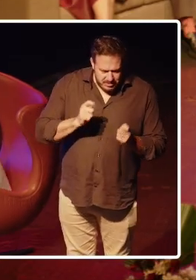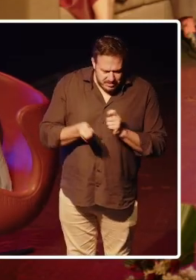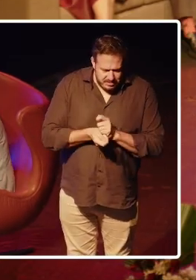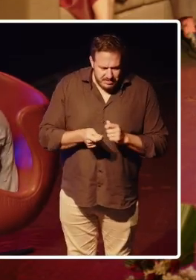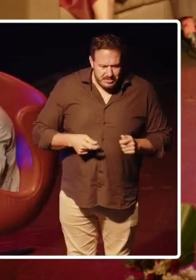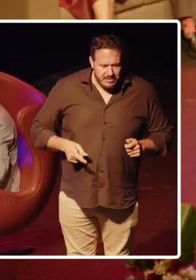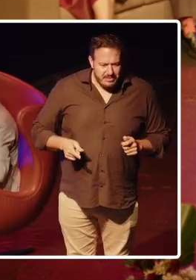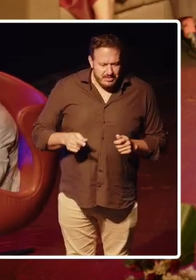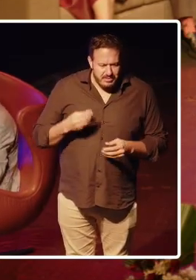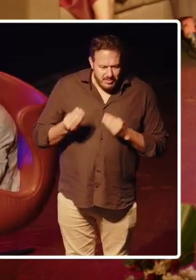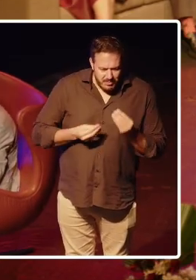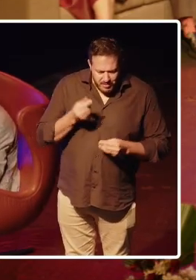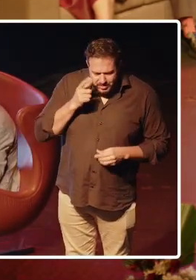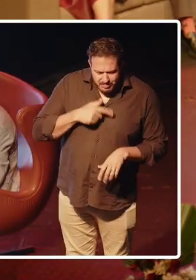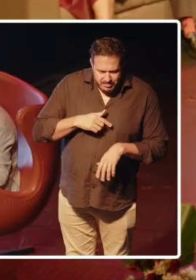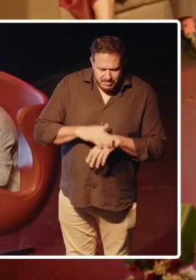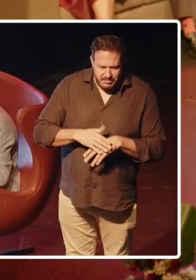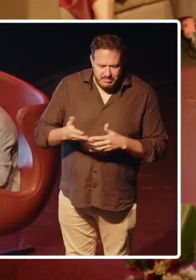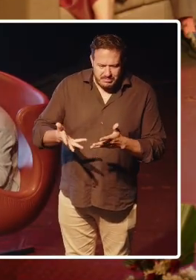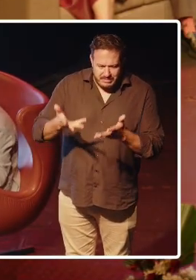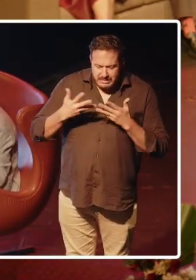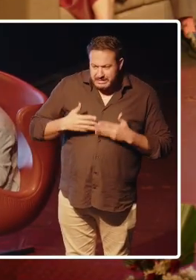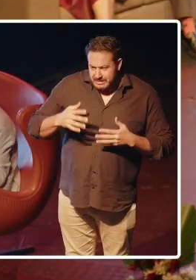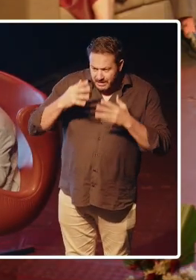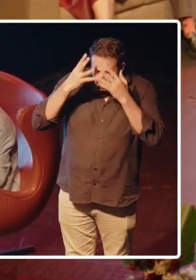fazer para prevenir demência?